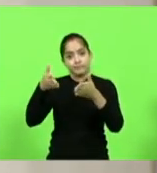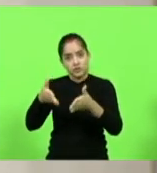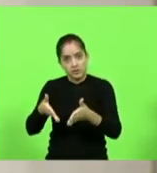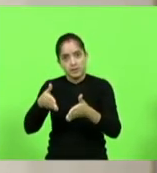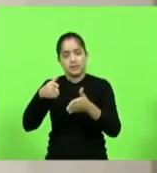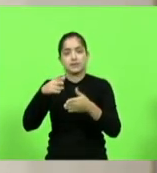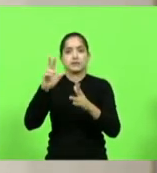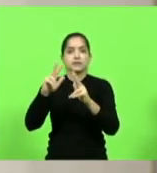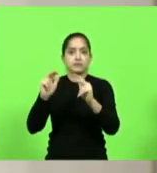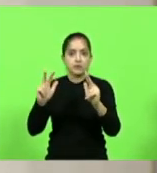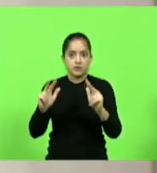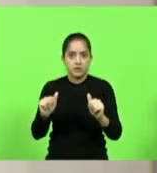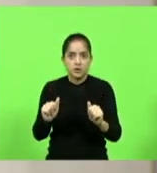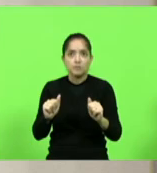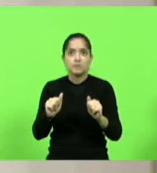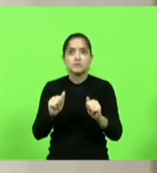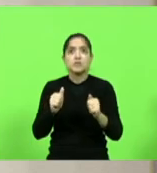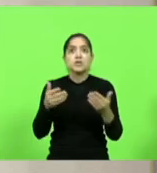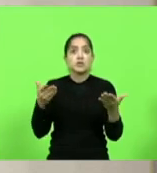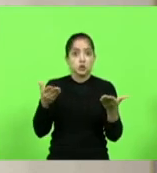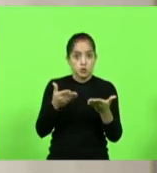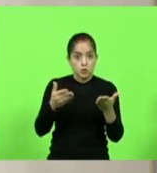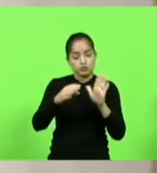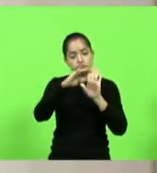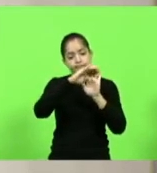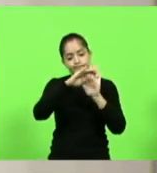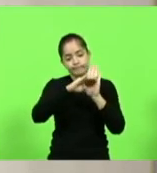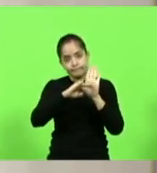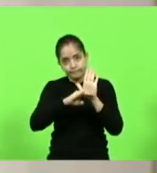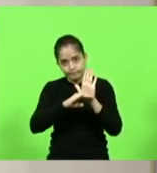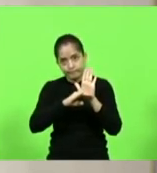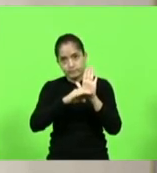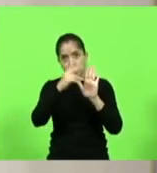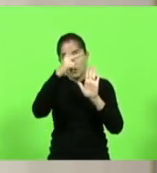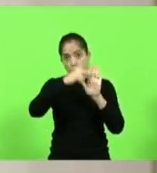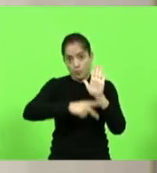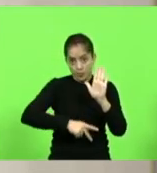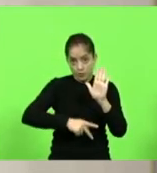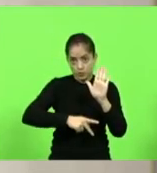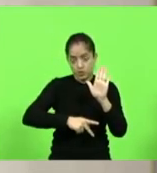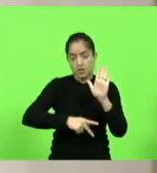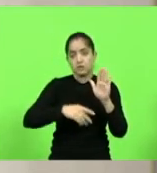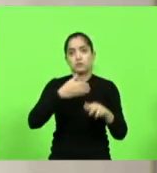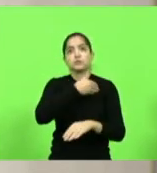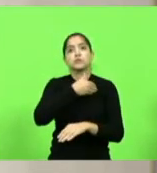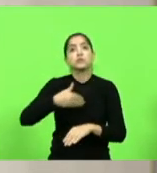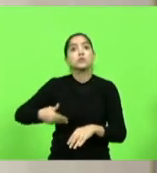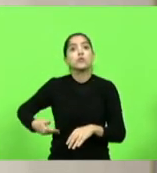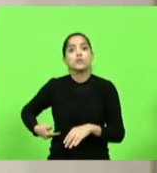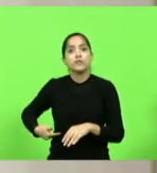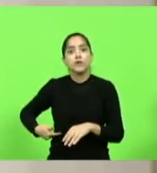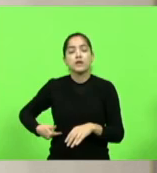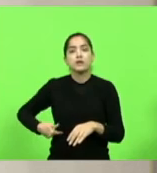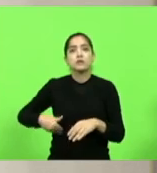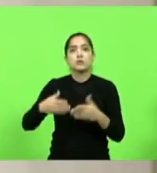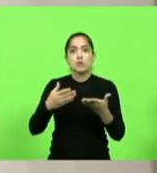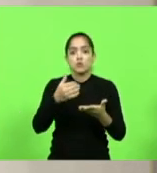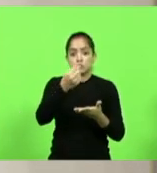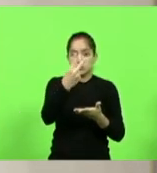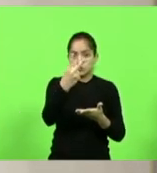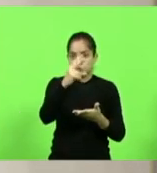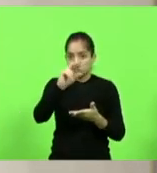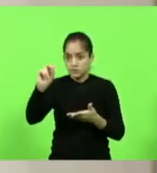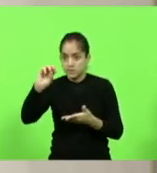na CCJ, foi pautado o projeto em que o governo do Estado repassa 200